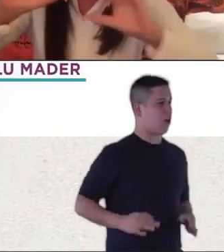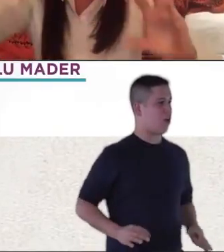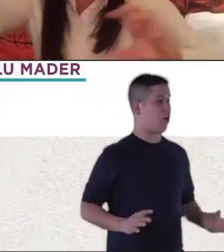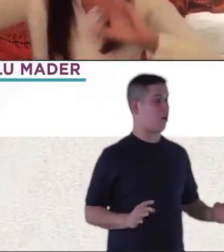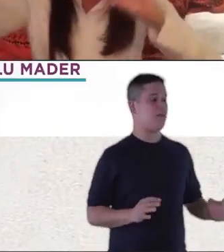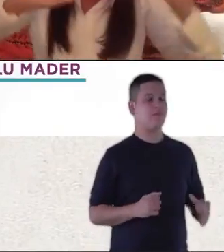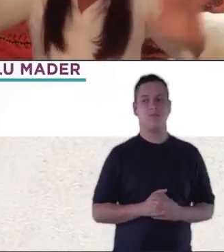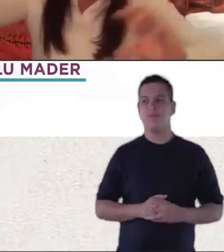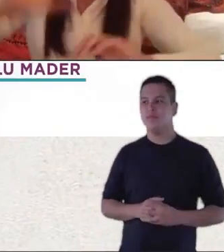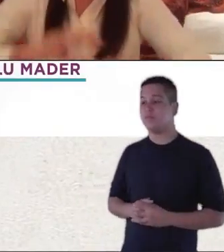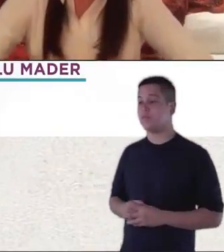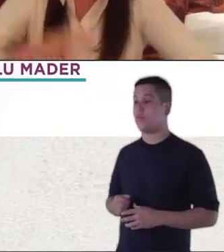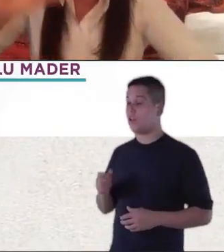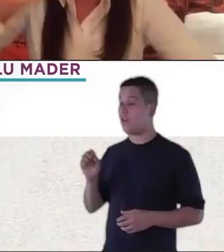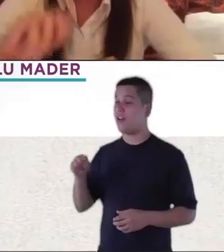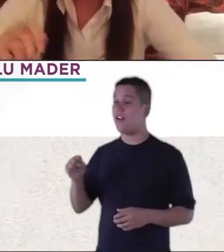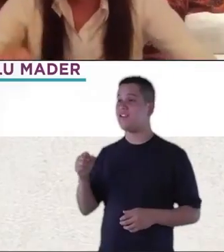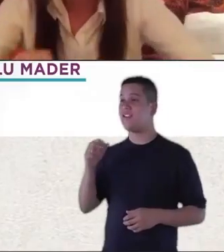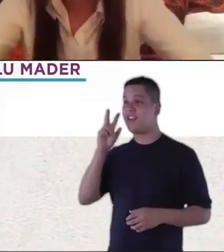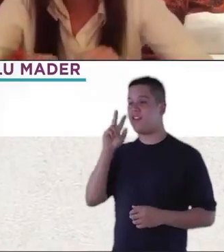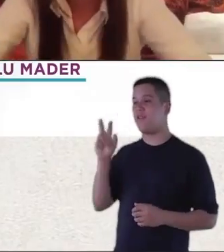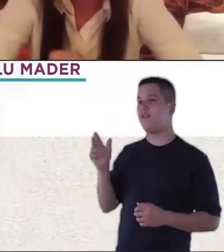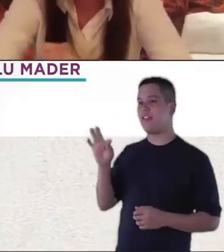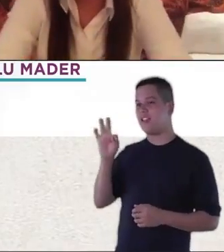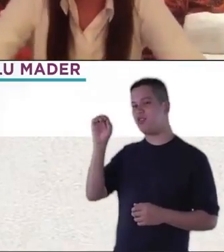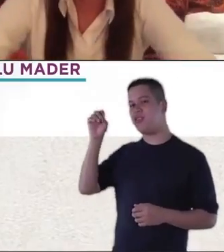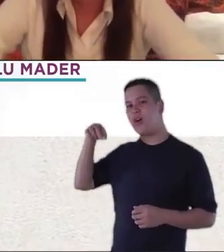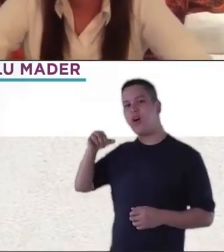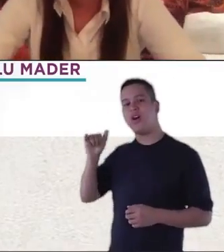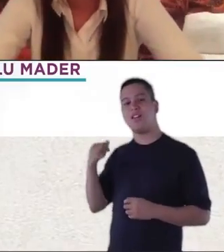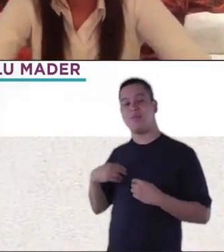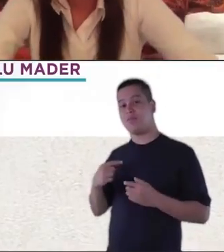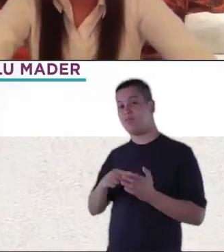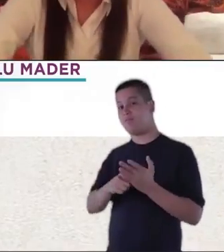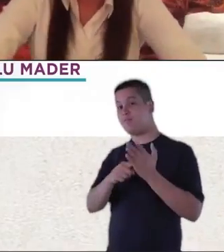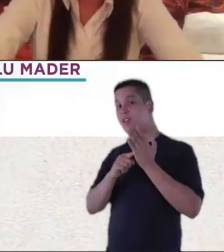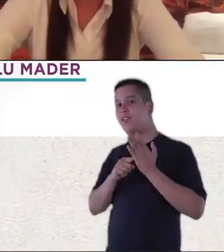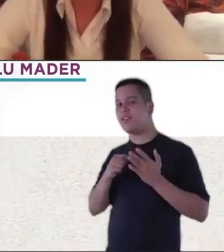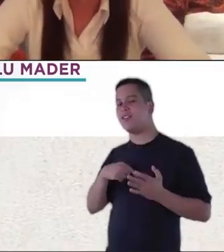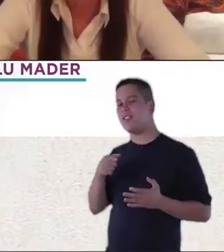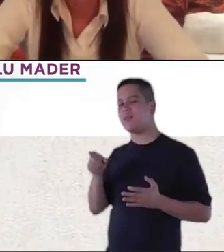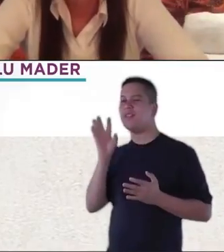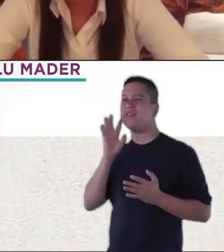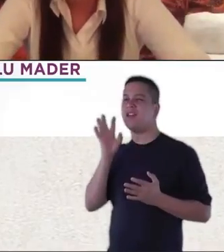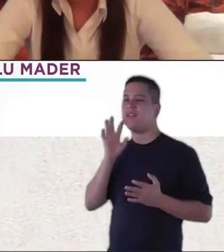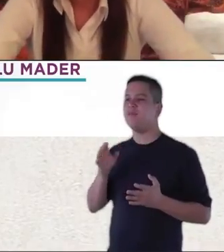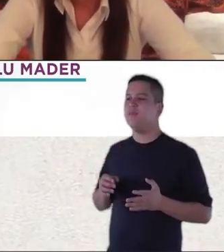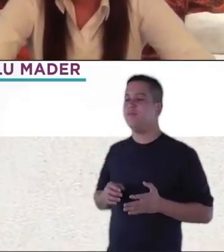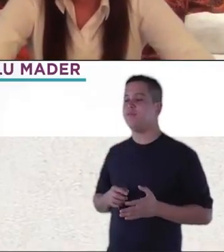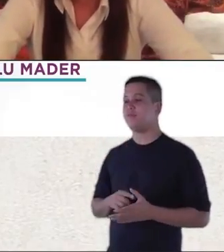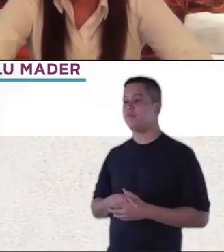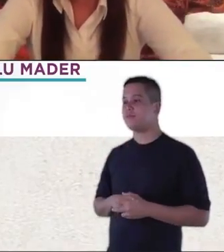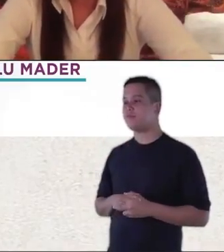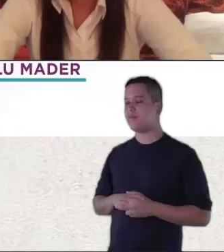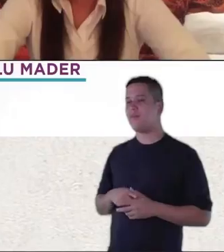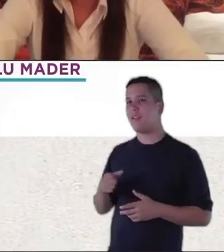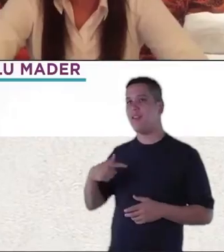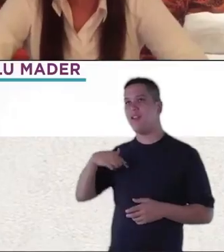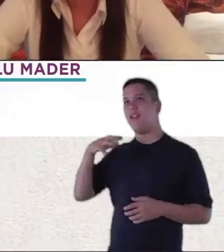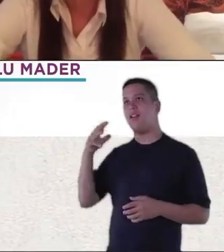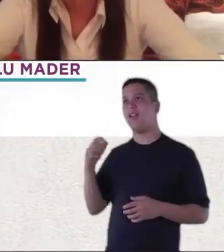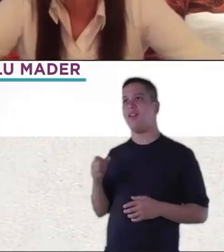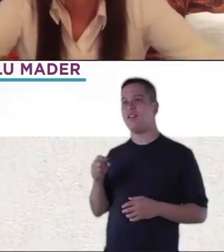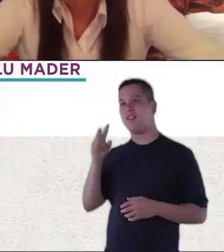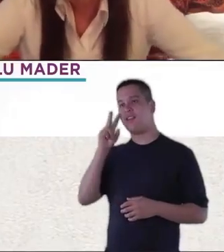umas mensagens mais legais, assim, ele, olha que legal que a Nélida falou aqui e tal. Eu acho que eu vi